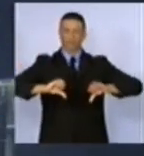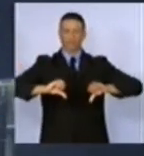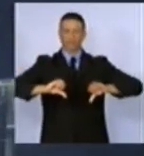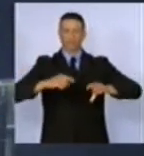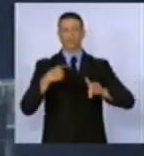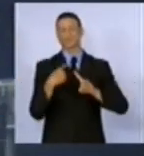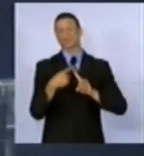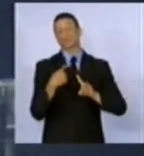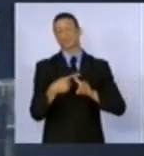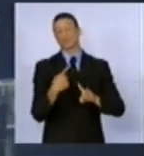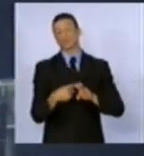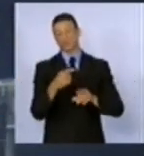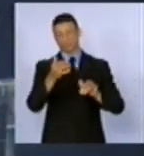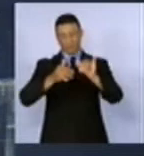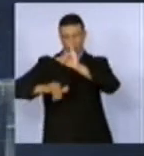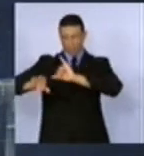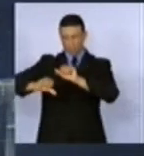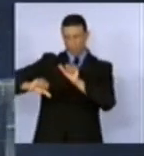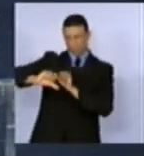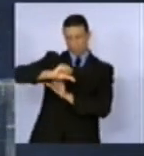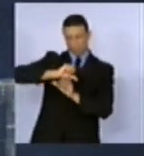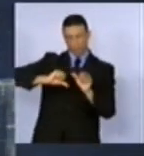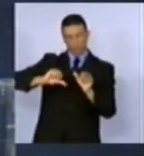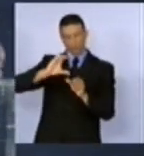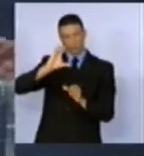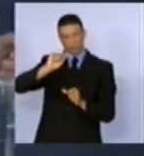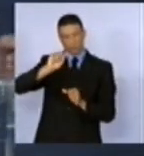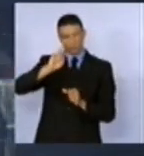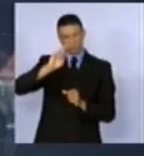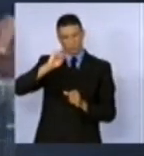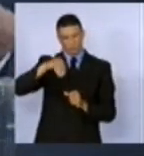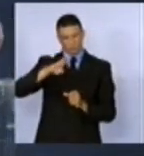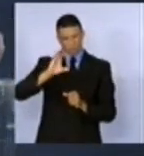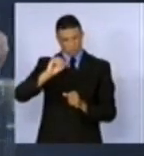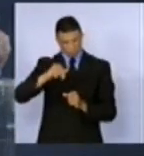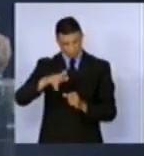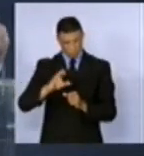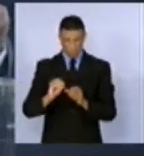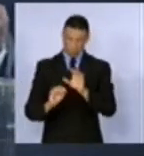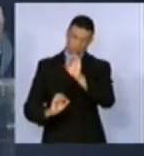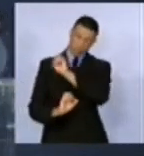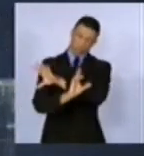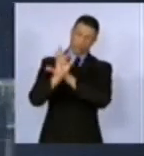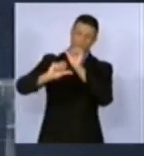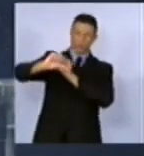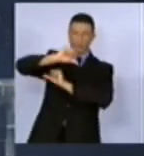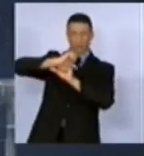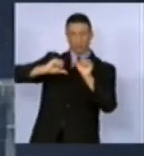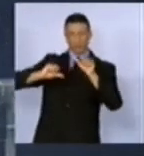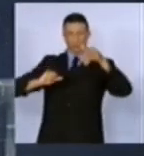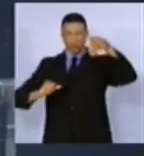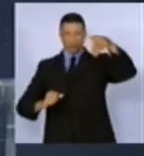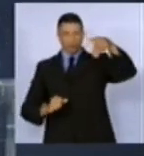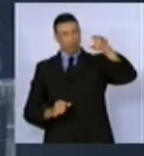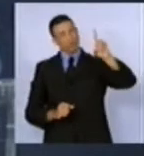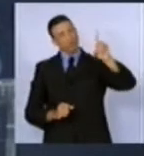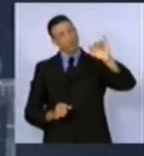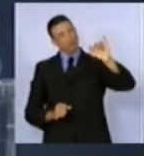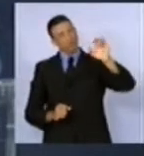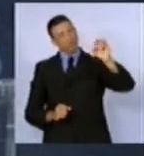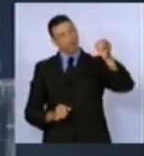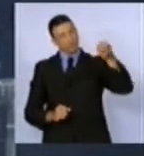porque não a forma química deliberação do carbono que cause menos efeito estufa do que o dióxido de carbono